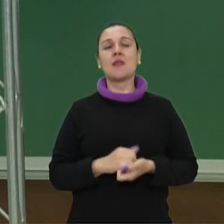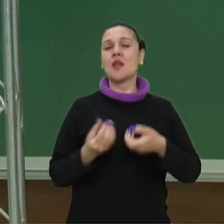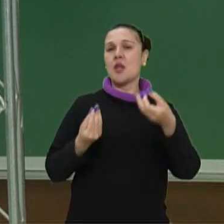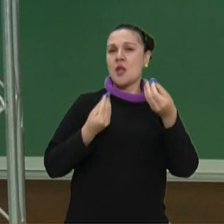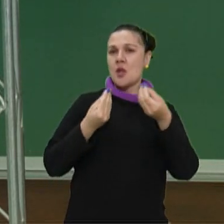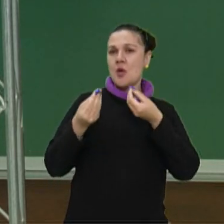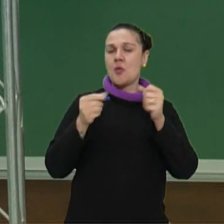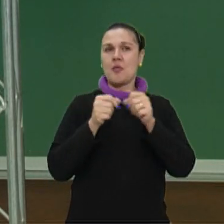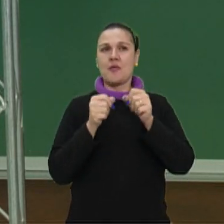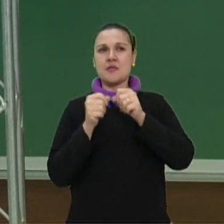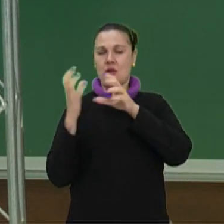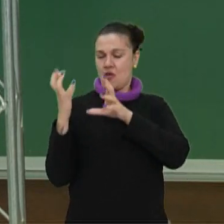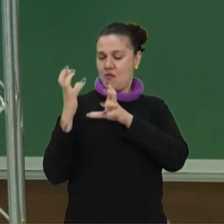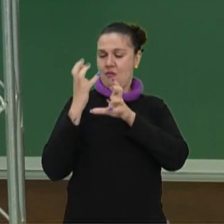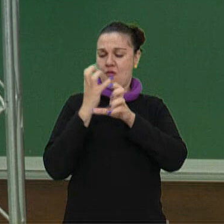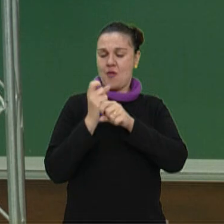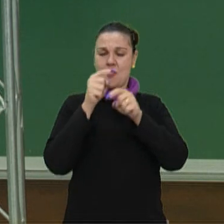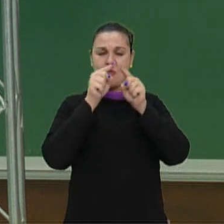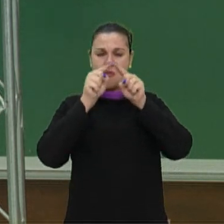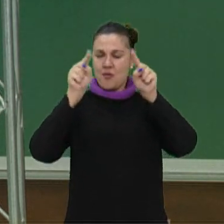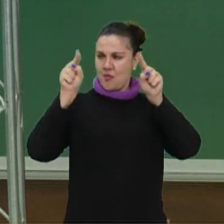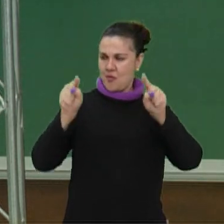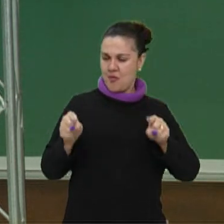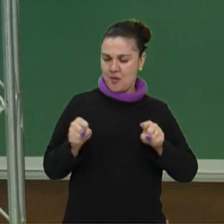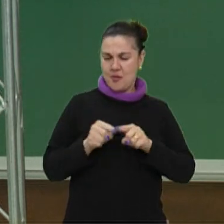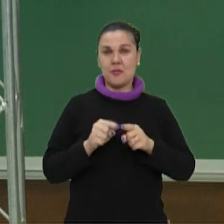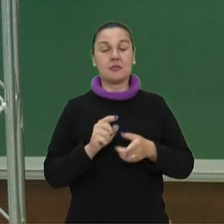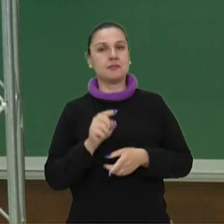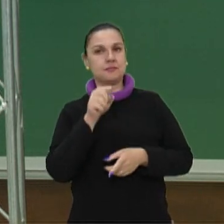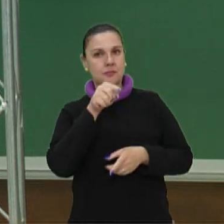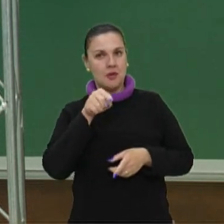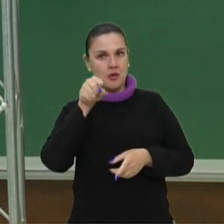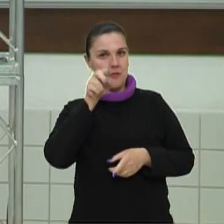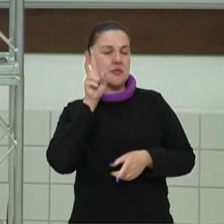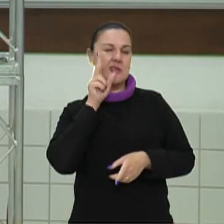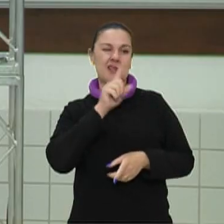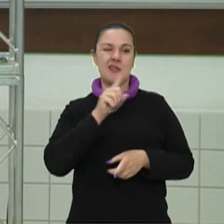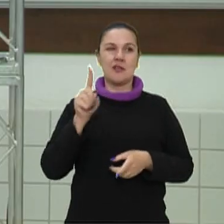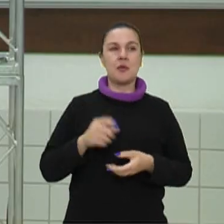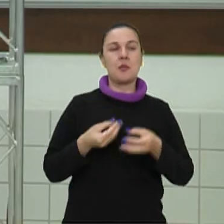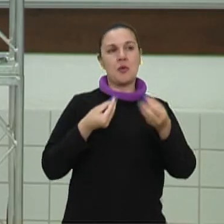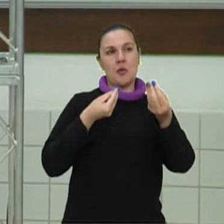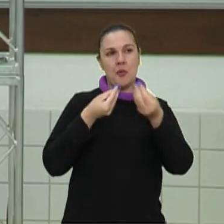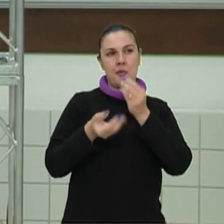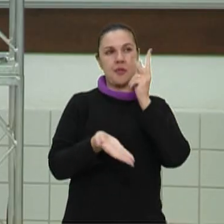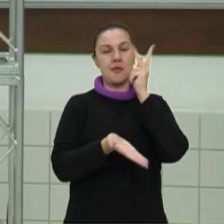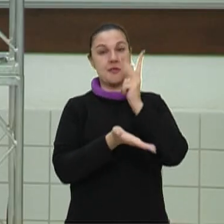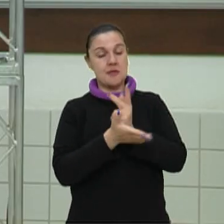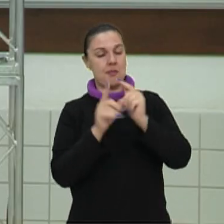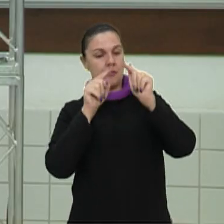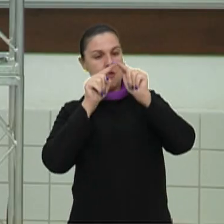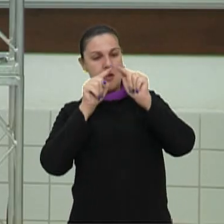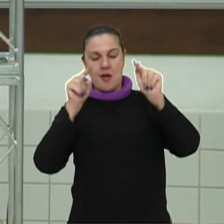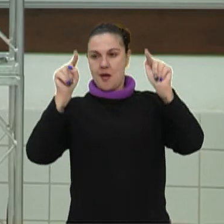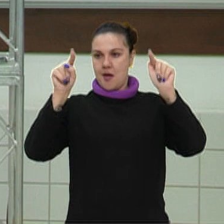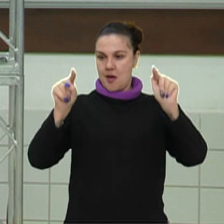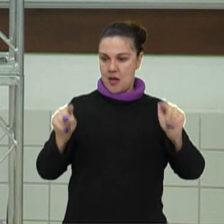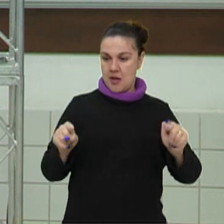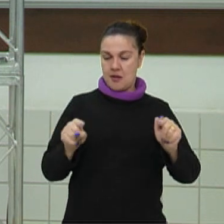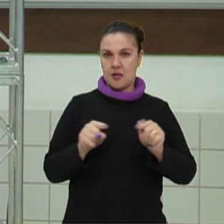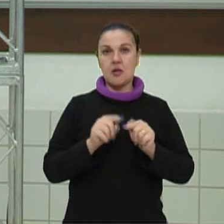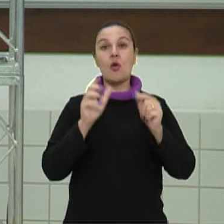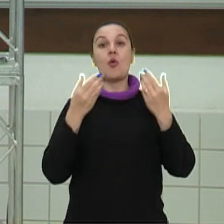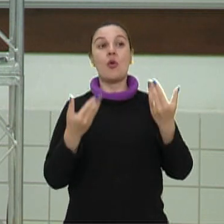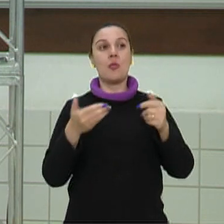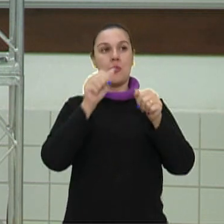que eu calculo agora a área e o perímetro? Veja, você que não lembra, quando a gente fala do retângulo, para calcular a sua